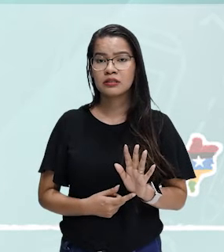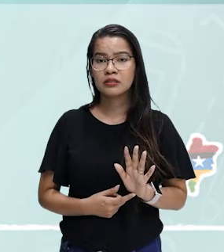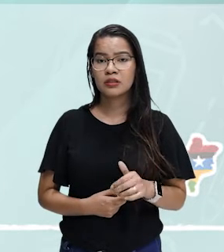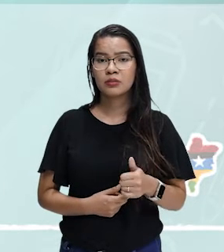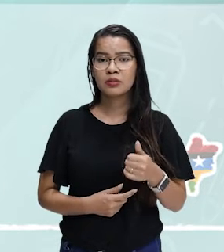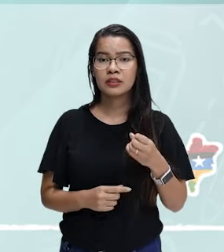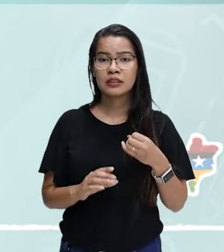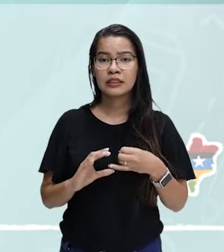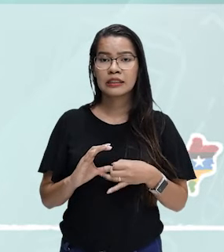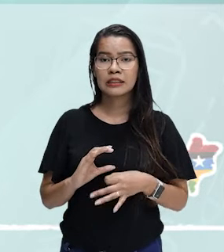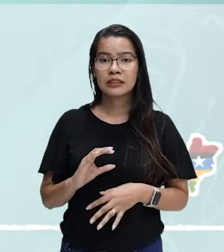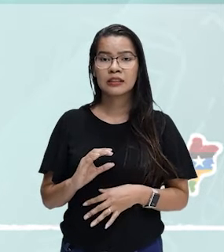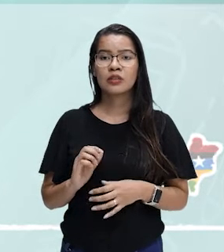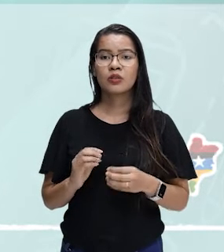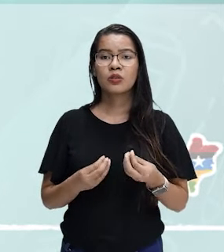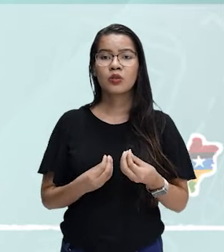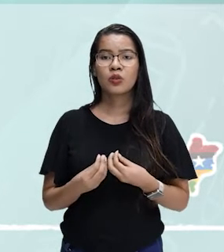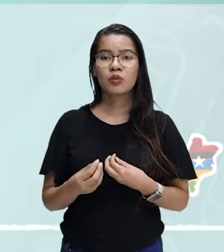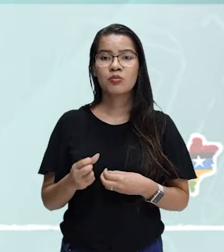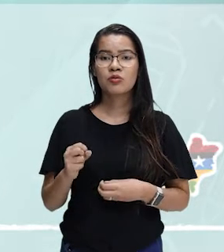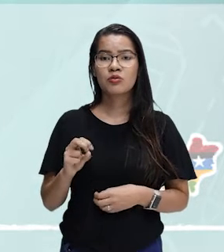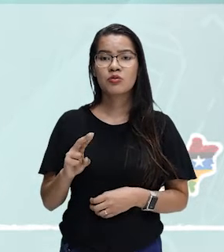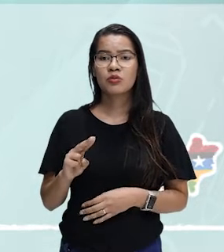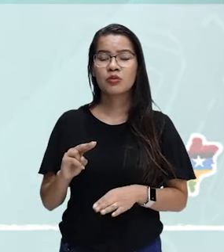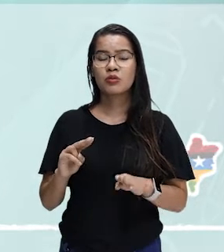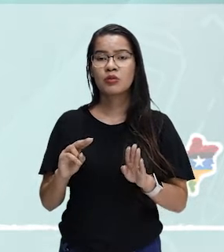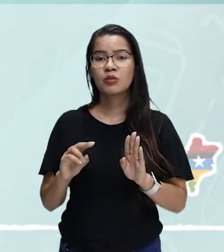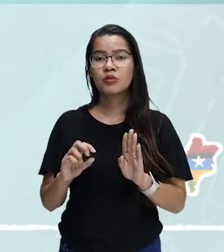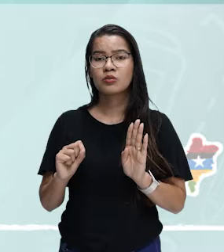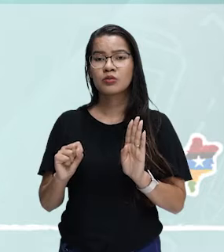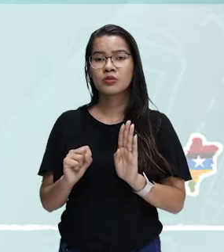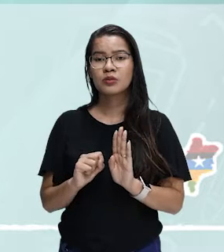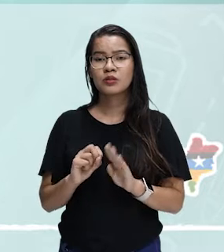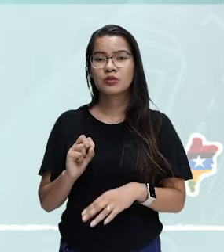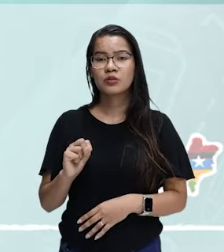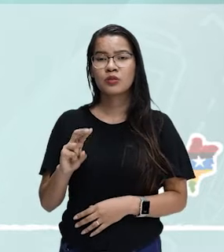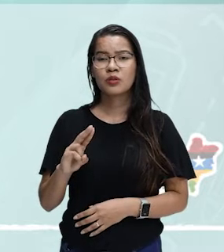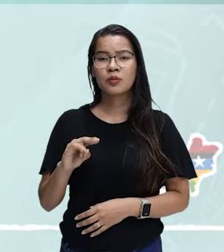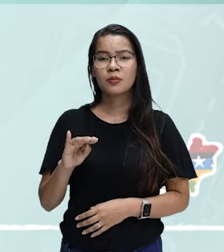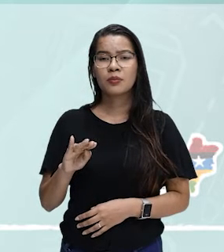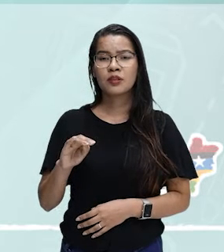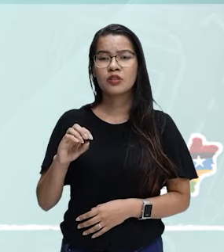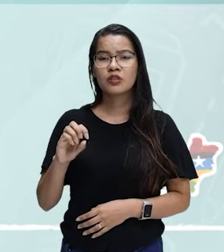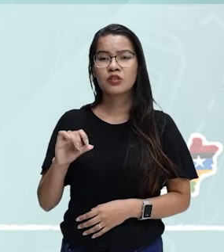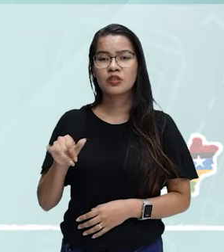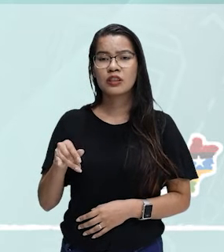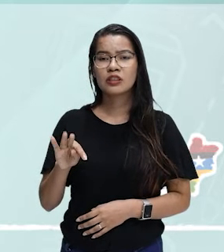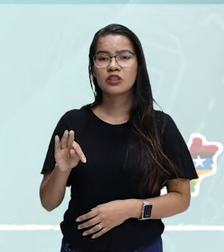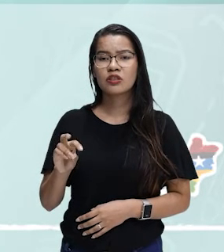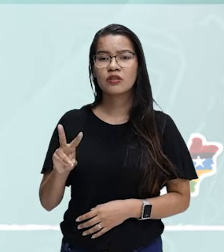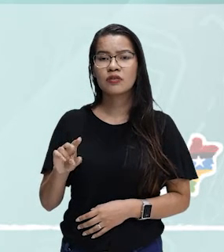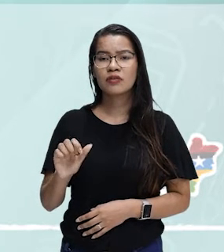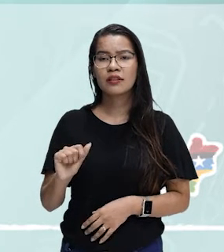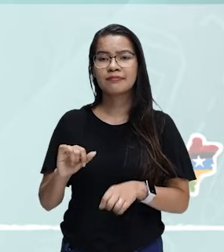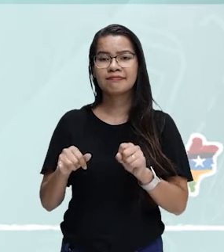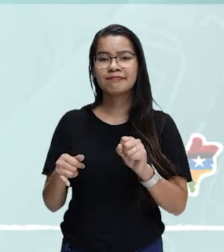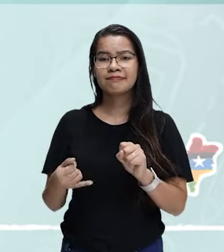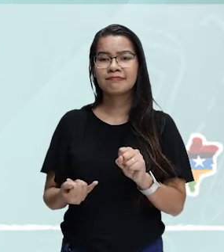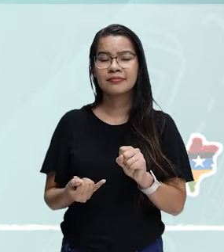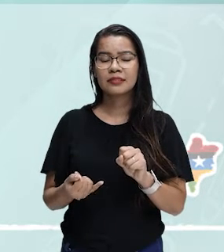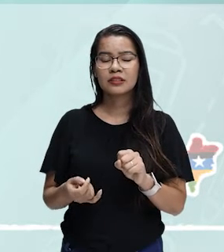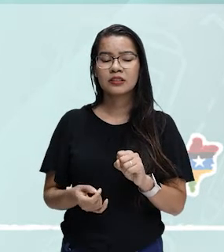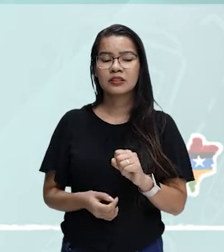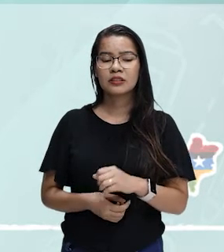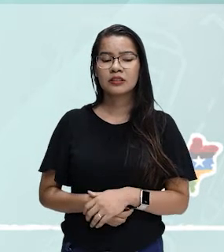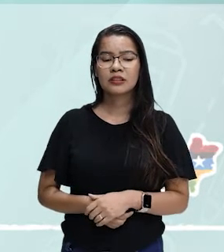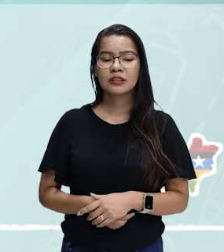uma classificação como subjetiva. Fácil, né? Eu falei aí do tu, né? Muito